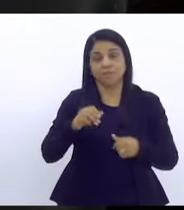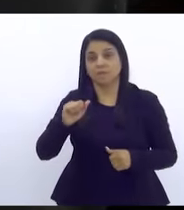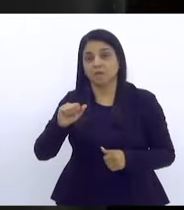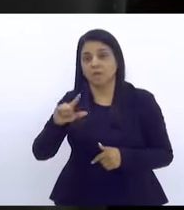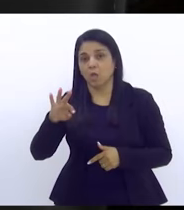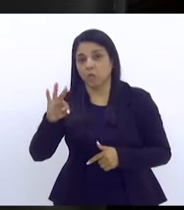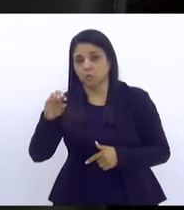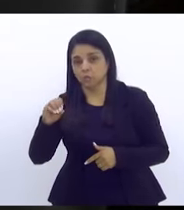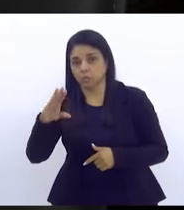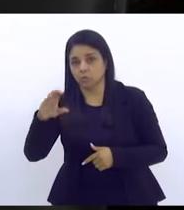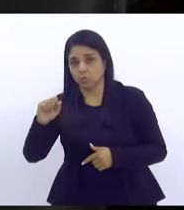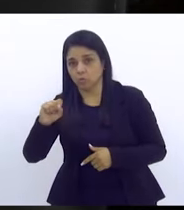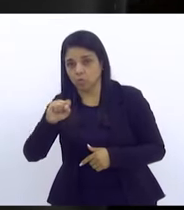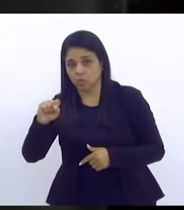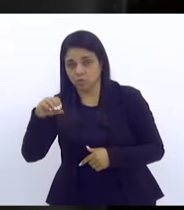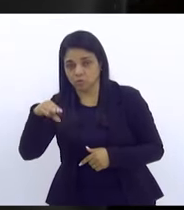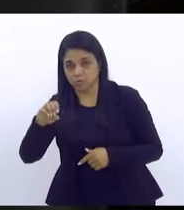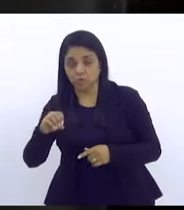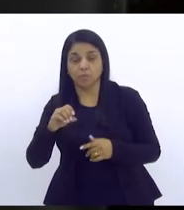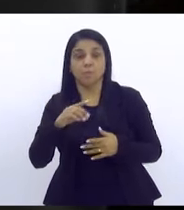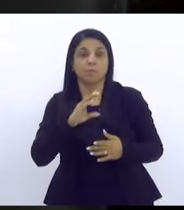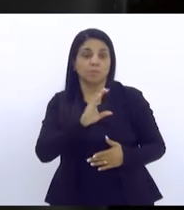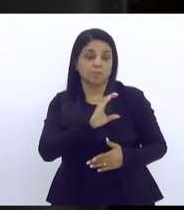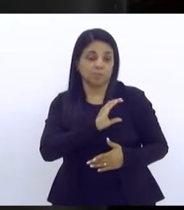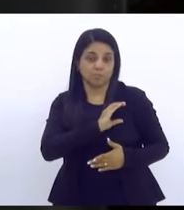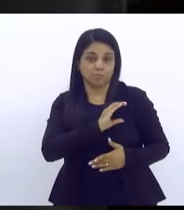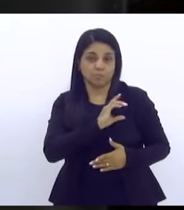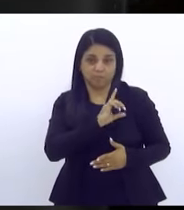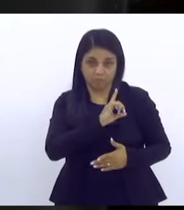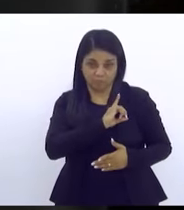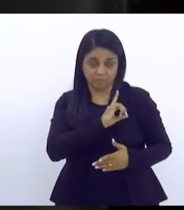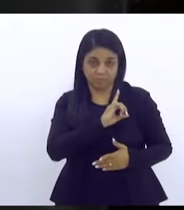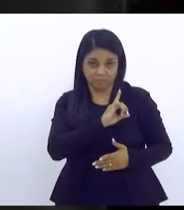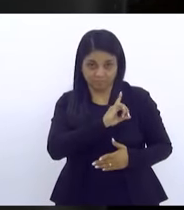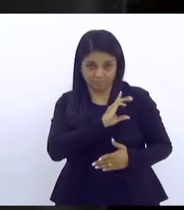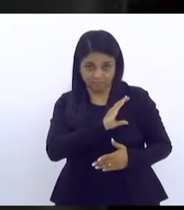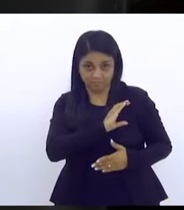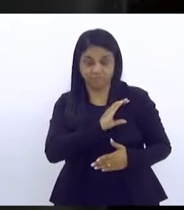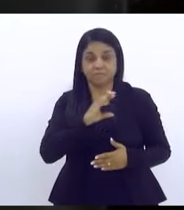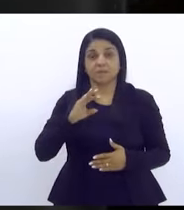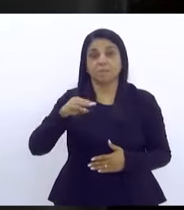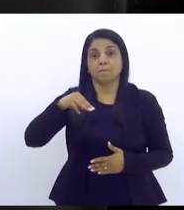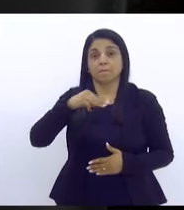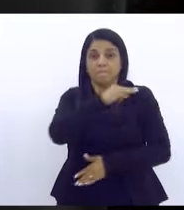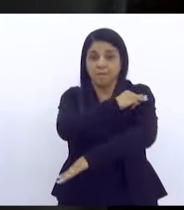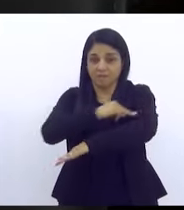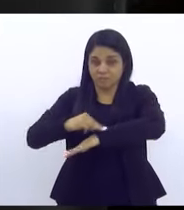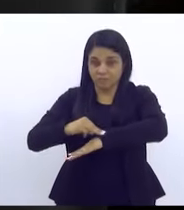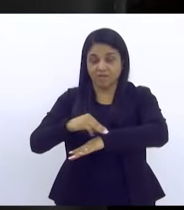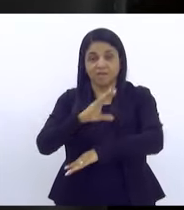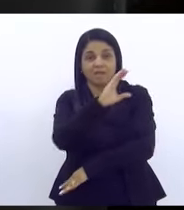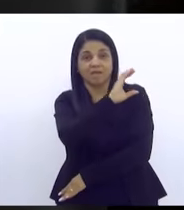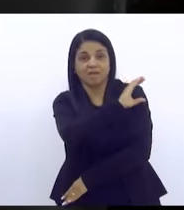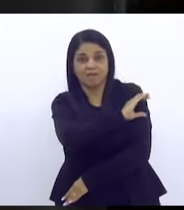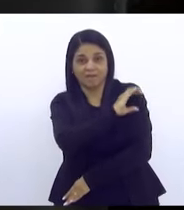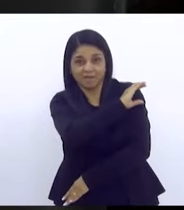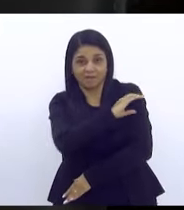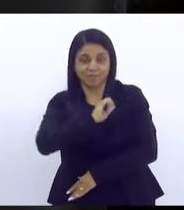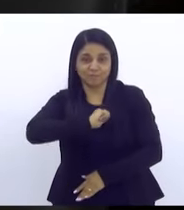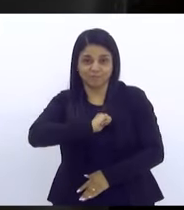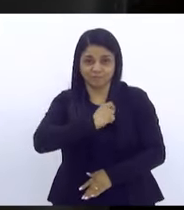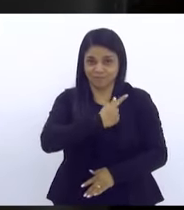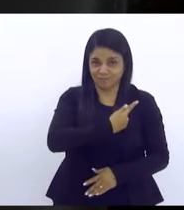de Duque de Caxias, Magé, Guapimirim, Campos, São